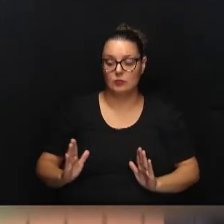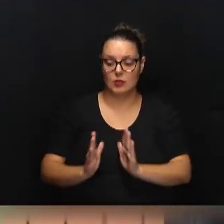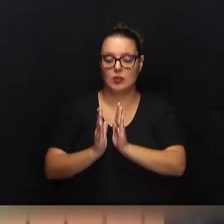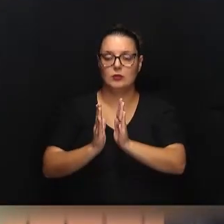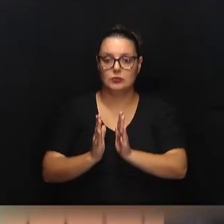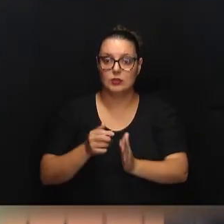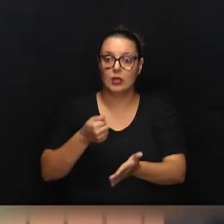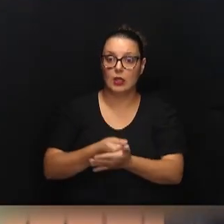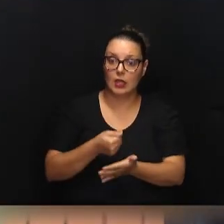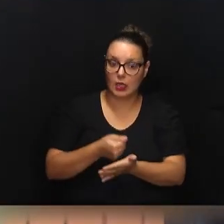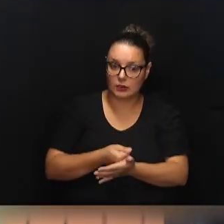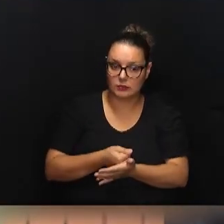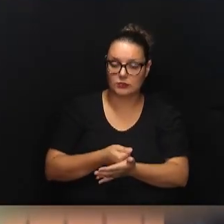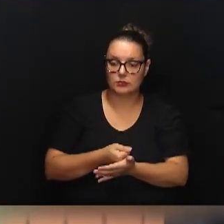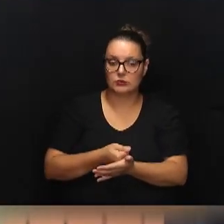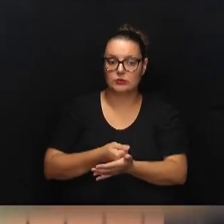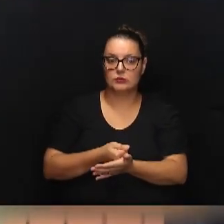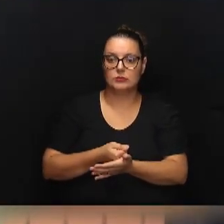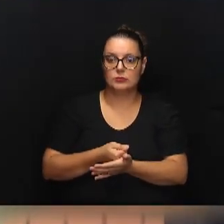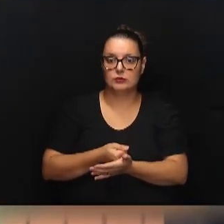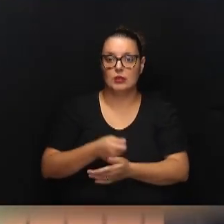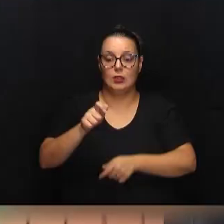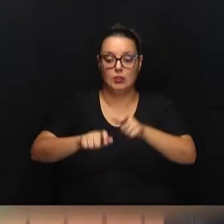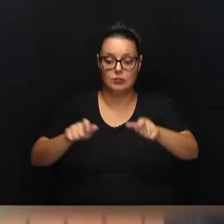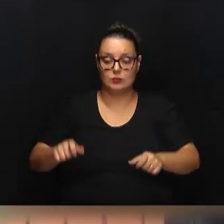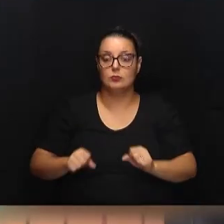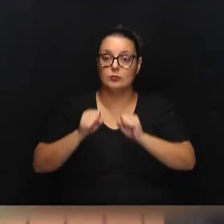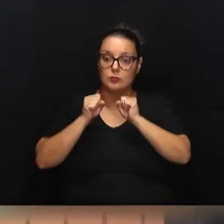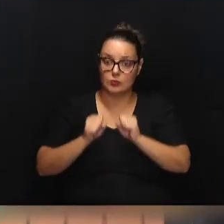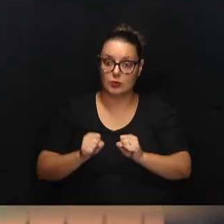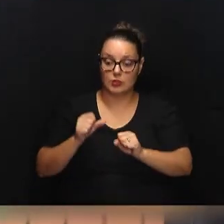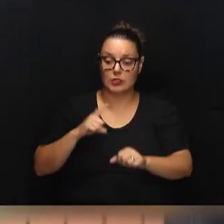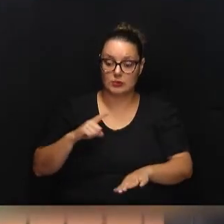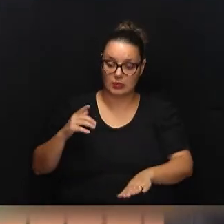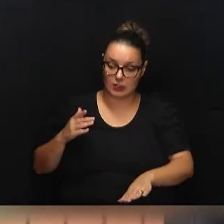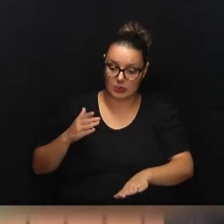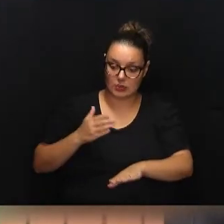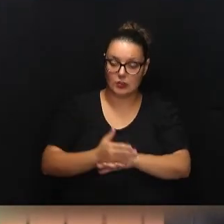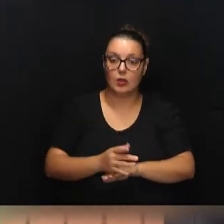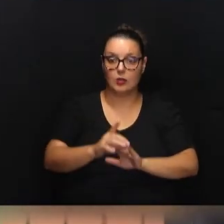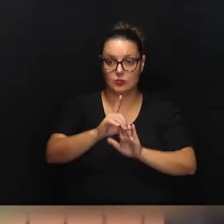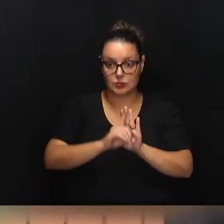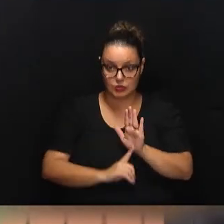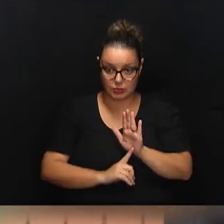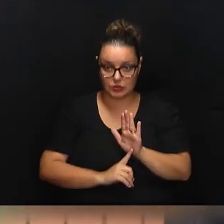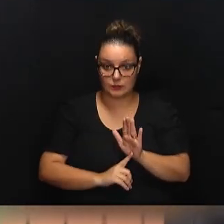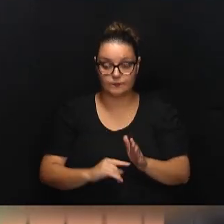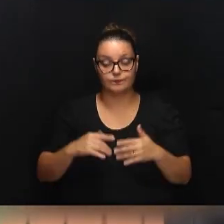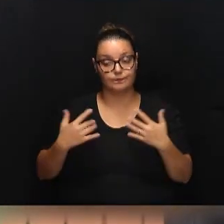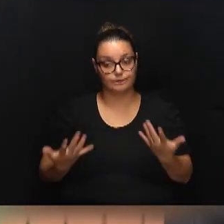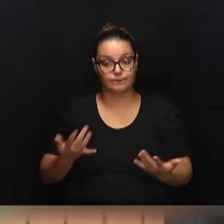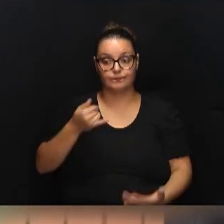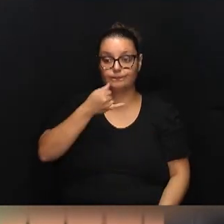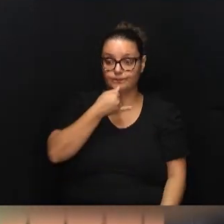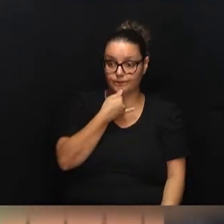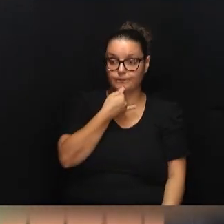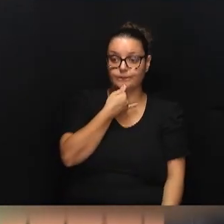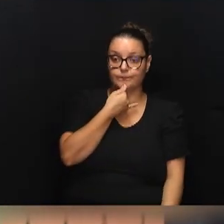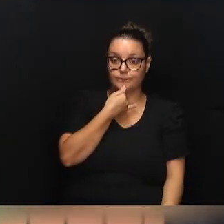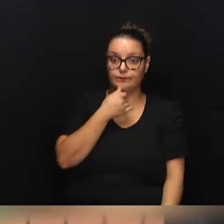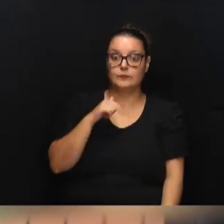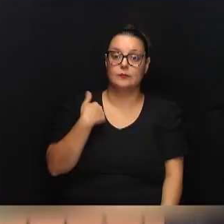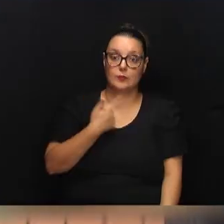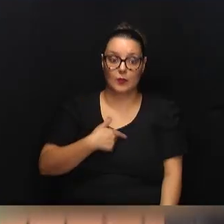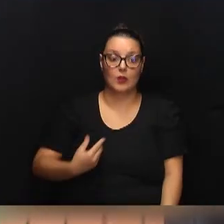frente, garantindo que as pessoas pudessem ter acesso aos seus direitos. E, infelizmente, nós